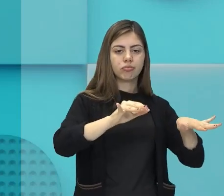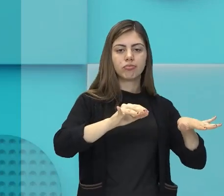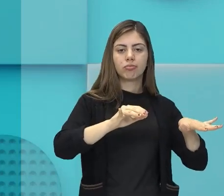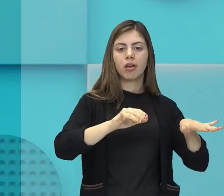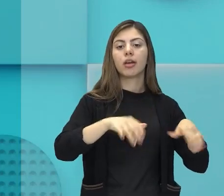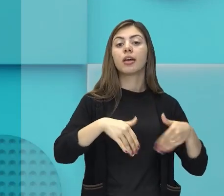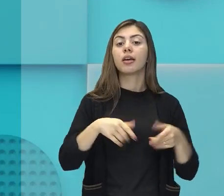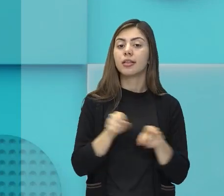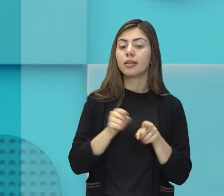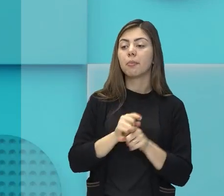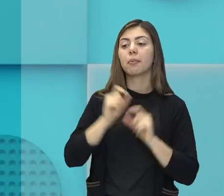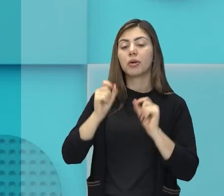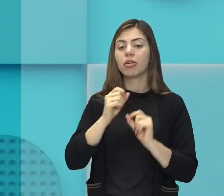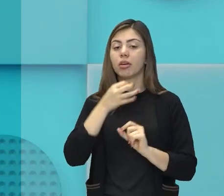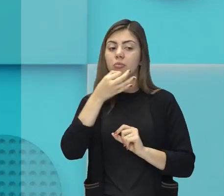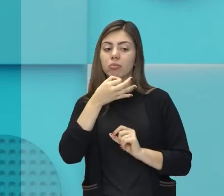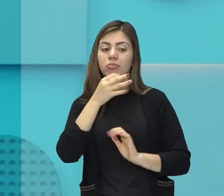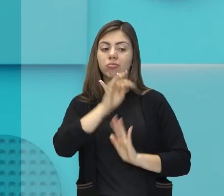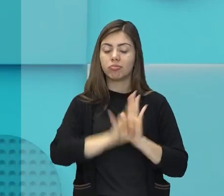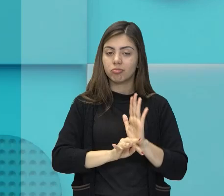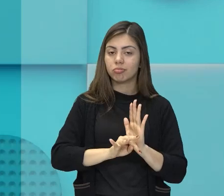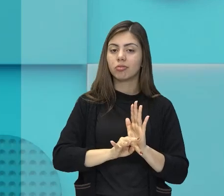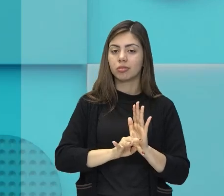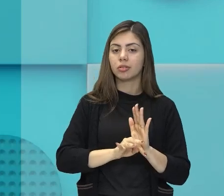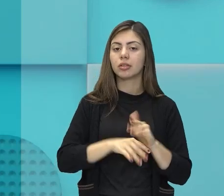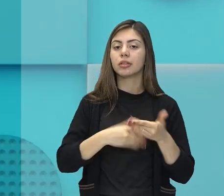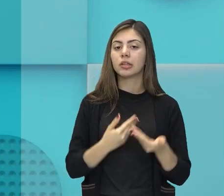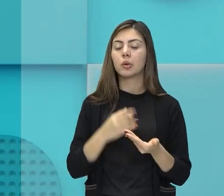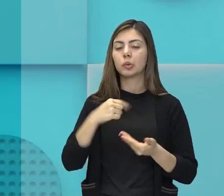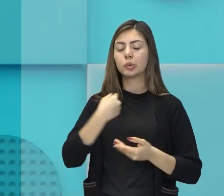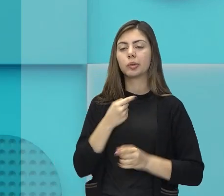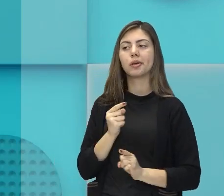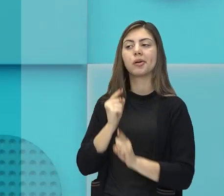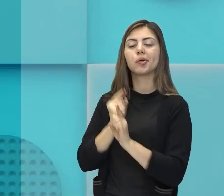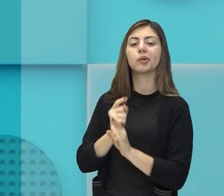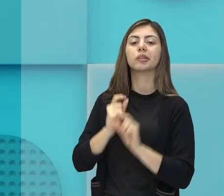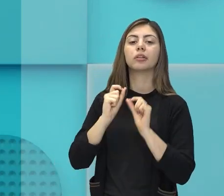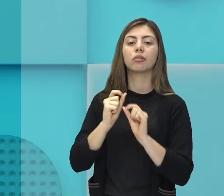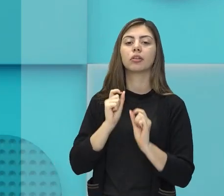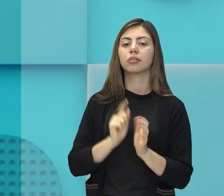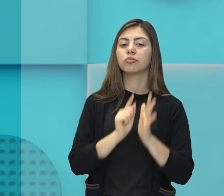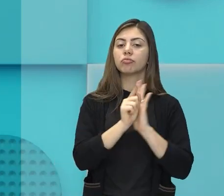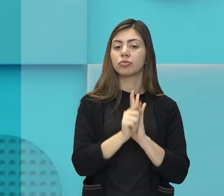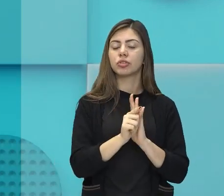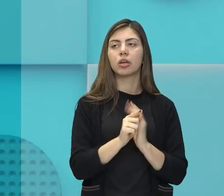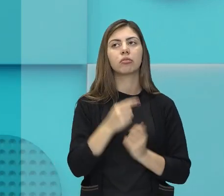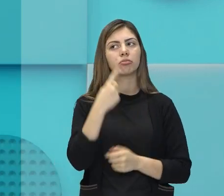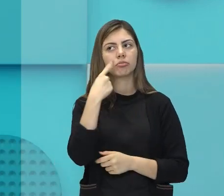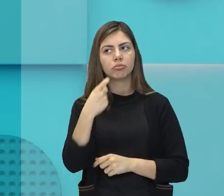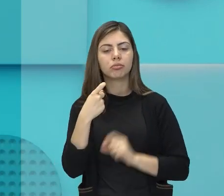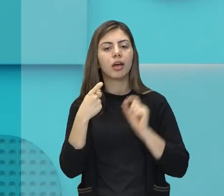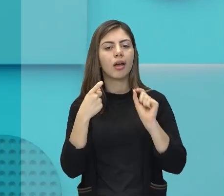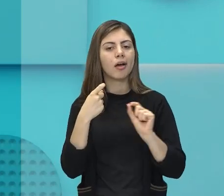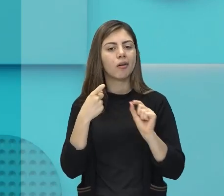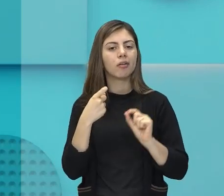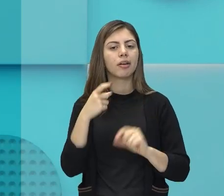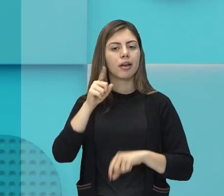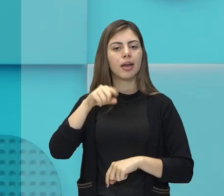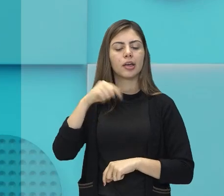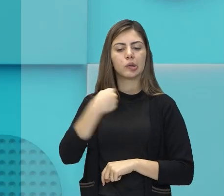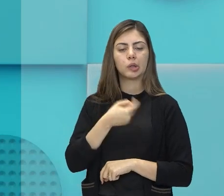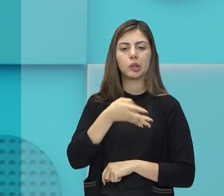alguns textos de opinar, eu vou encontrar um gênero textual bastante interessante, que é o que nós conhecemos